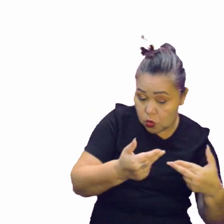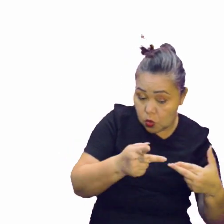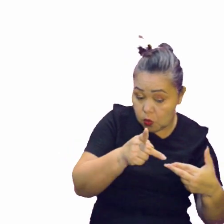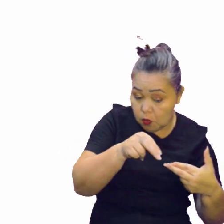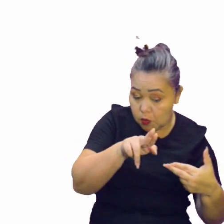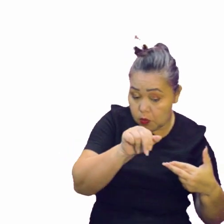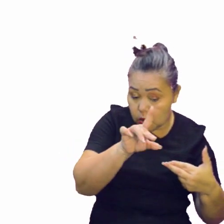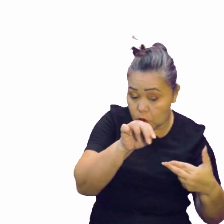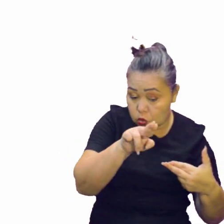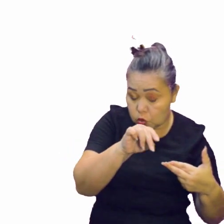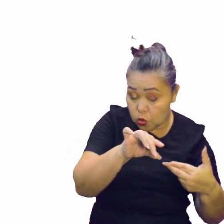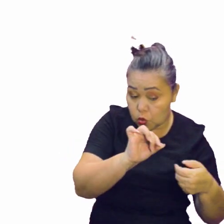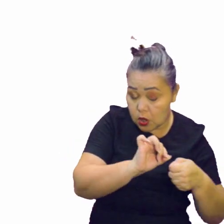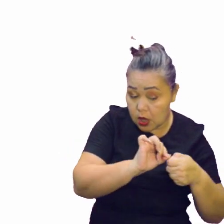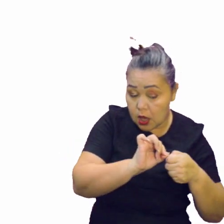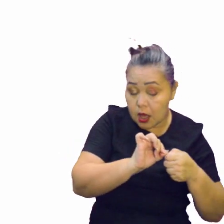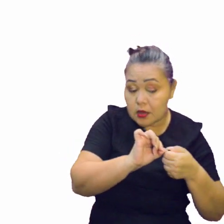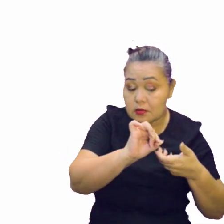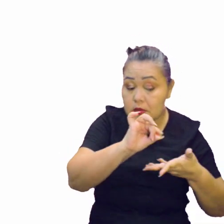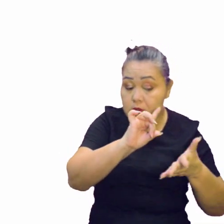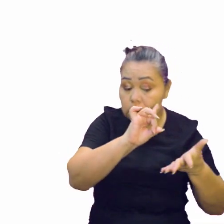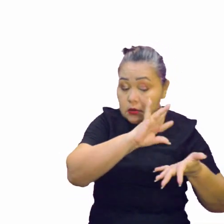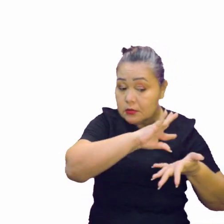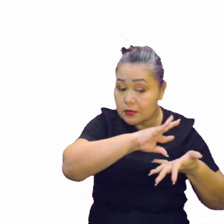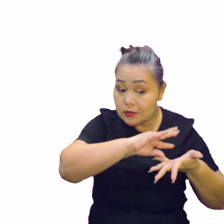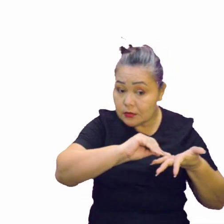de exemplares